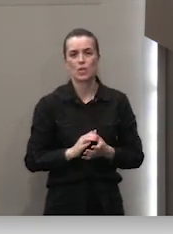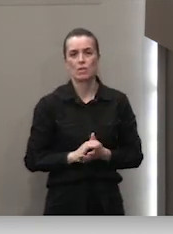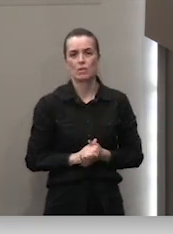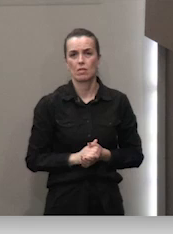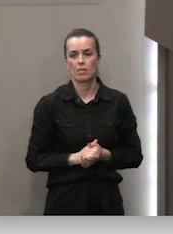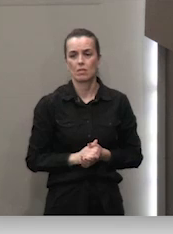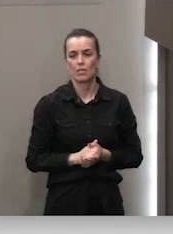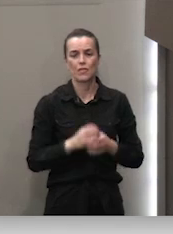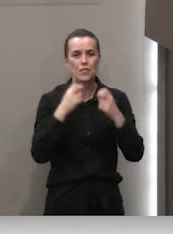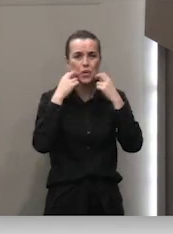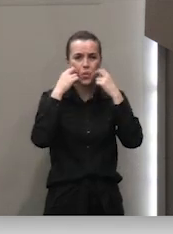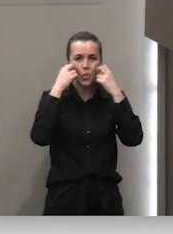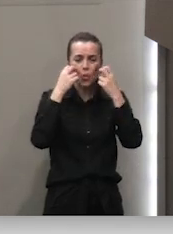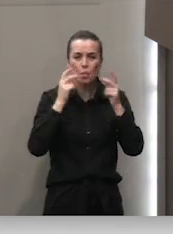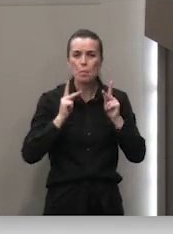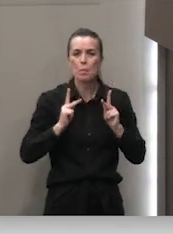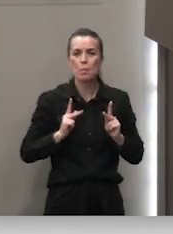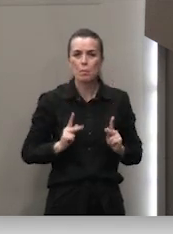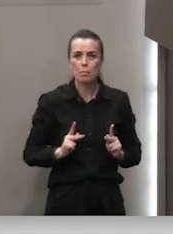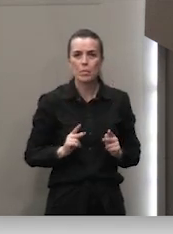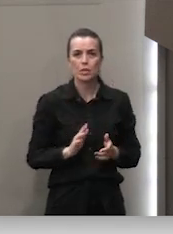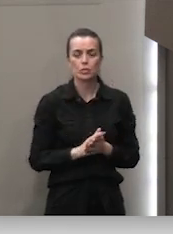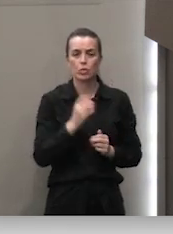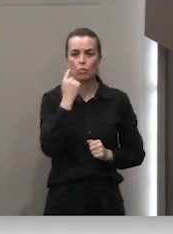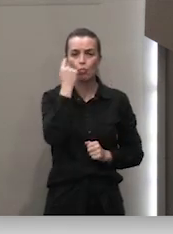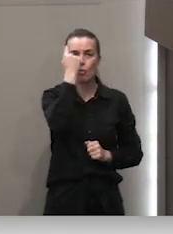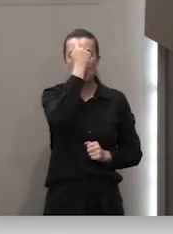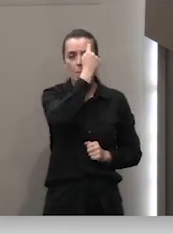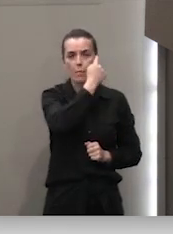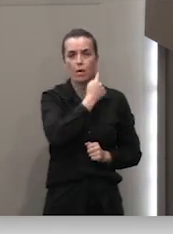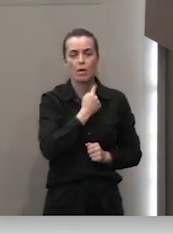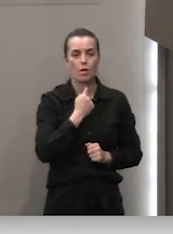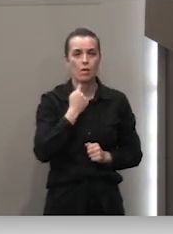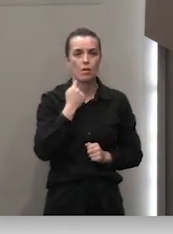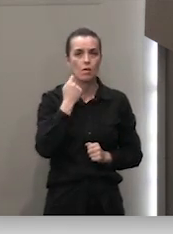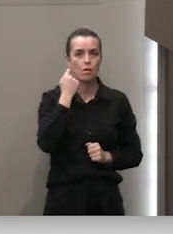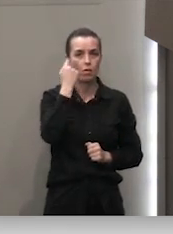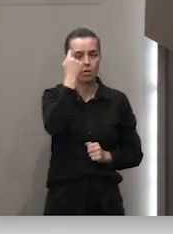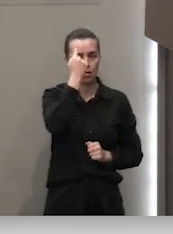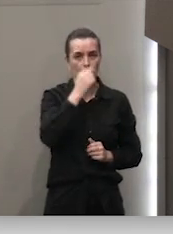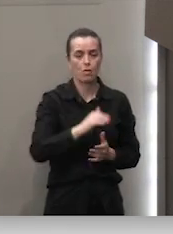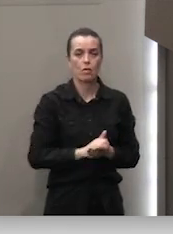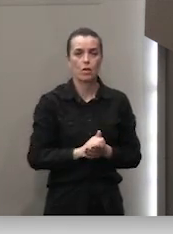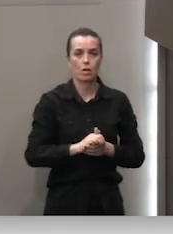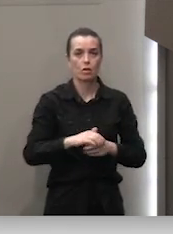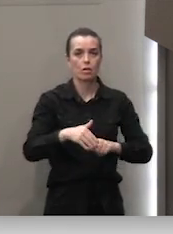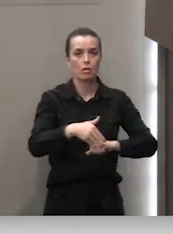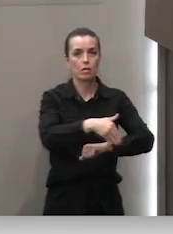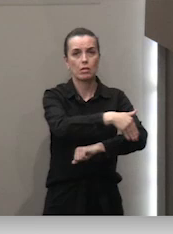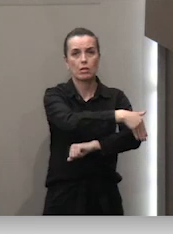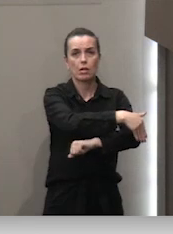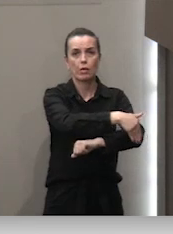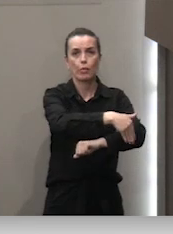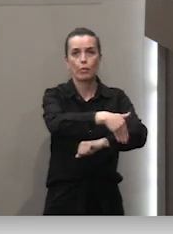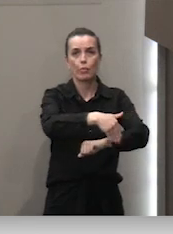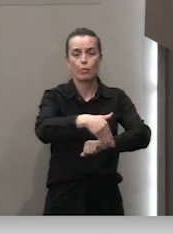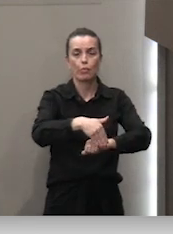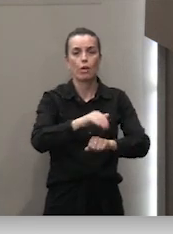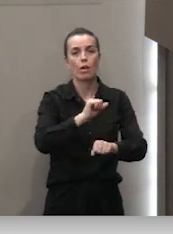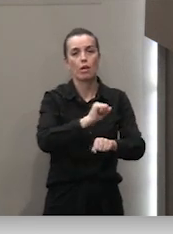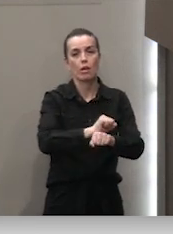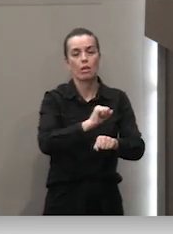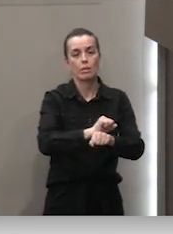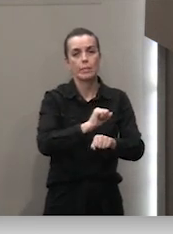É vergonhoso uma pessoa ficar uma hora na via pública, em estertores, esperando